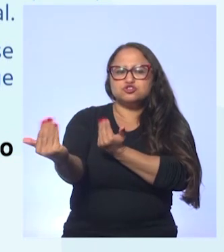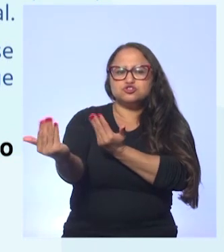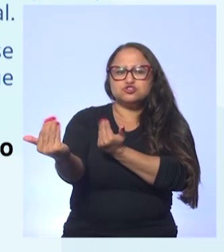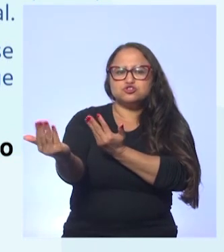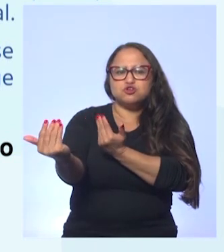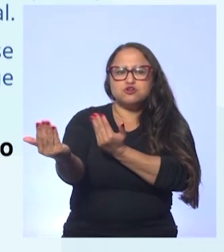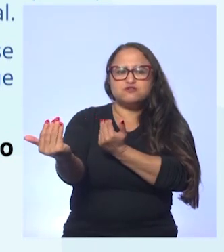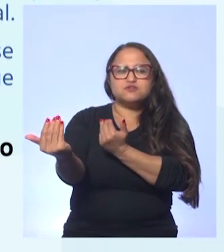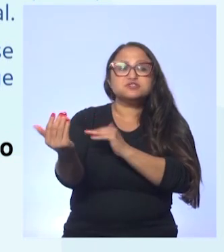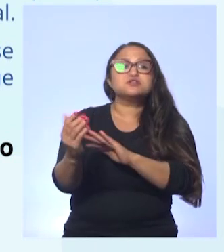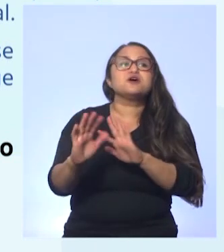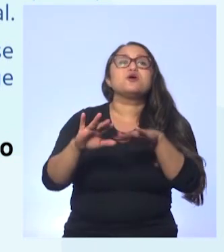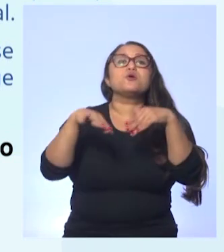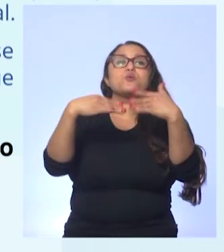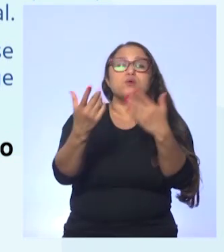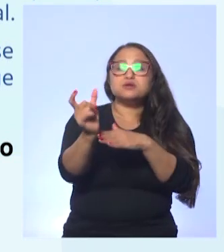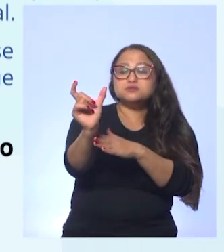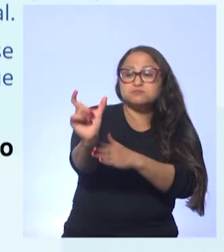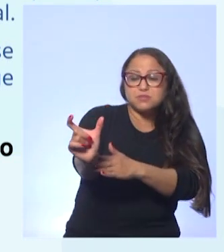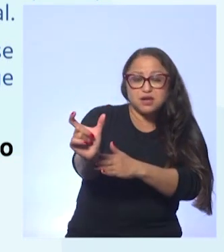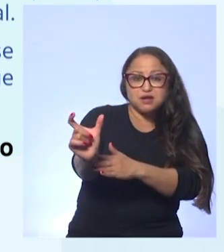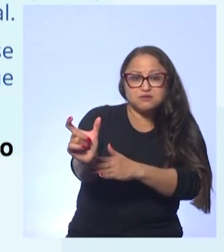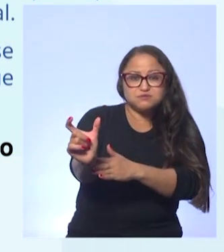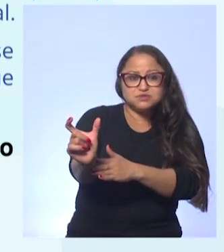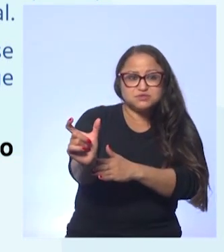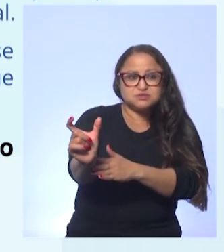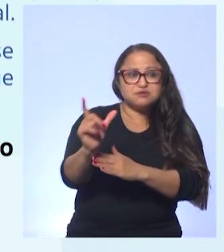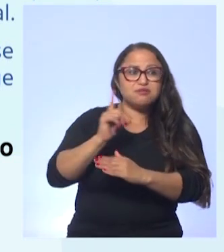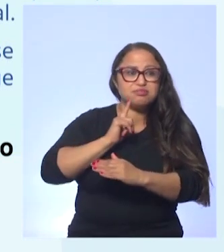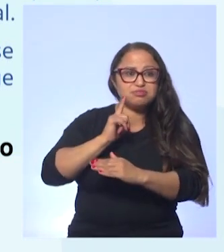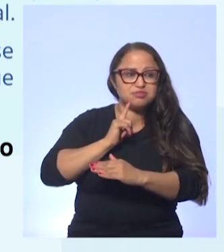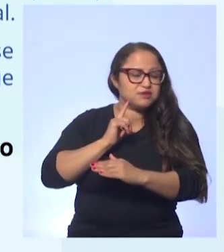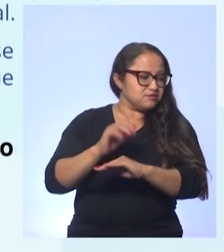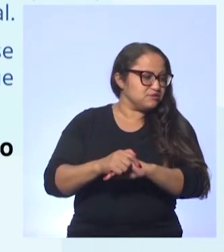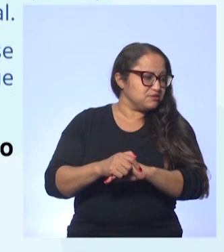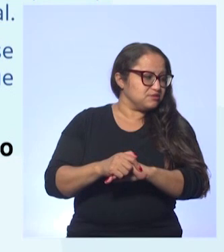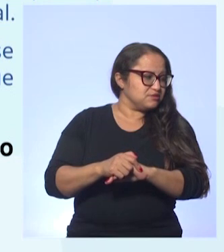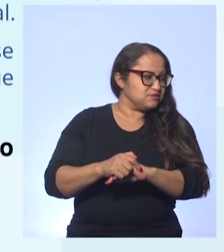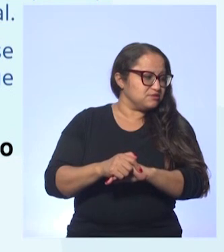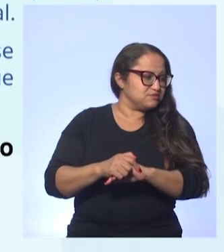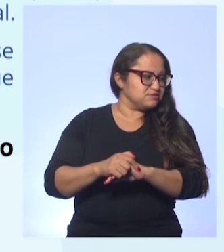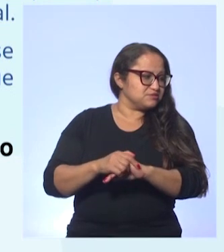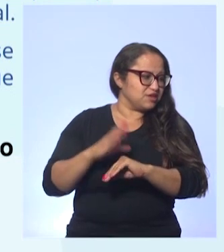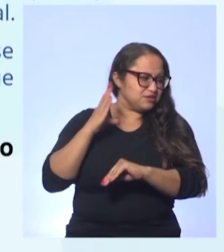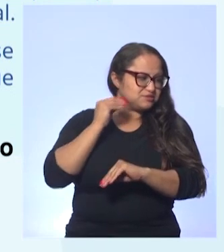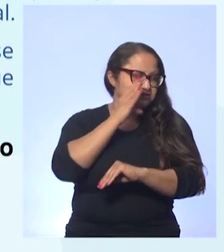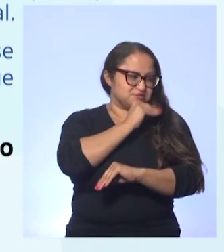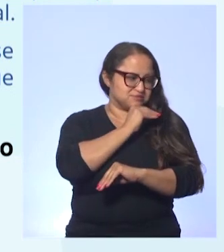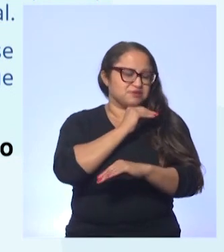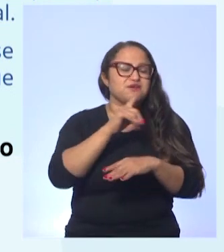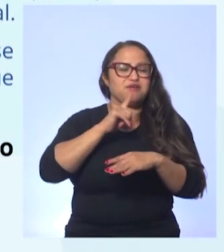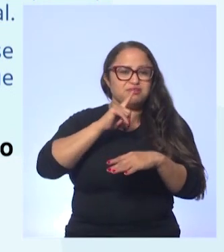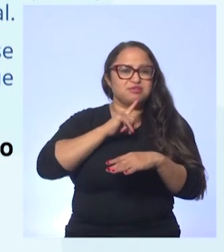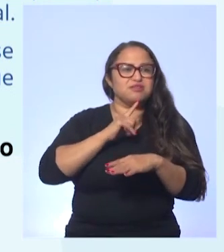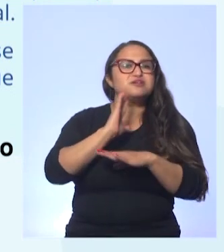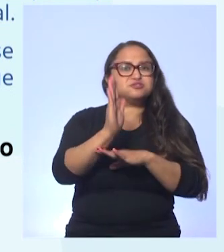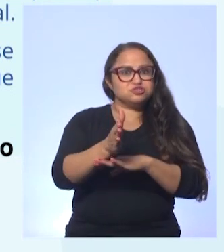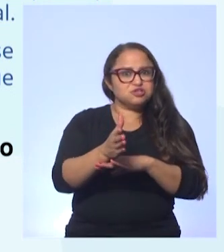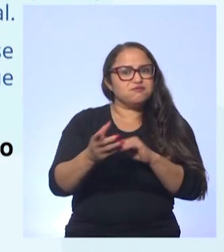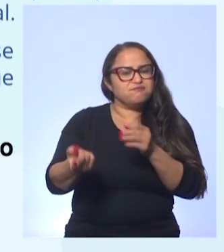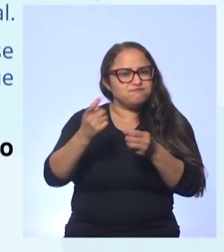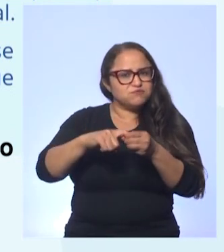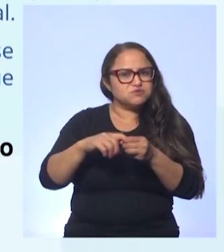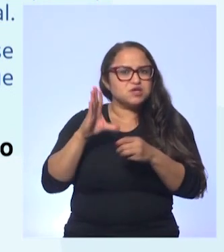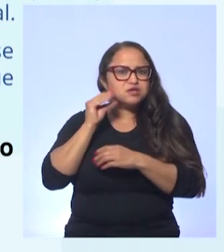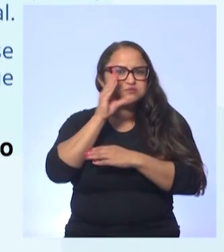Adolescentes. Então, quais palavrinhas, agora eu não vou falar, você tem que descobrir, aparecem aqui que retomam adolescentes? Eu vou dar